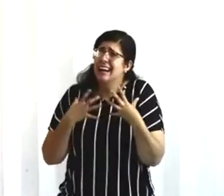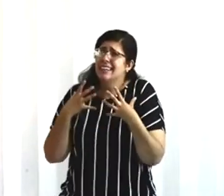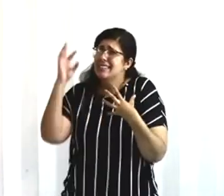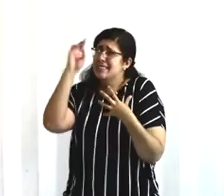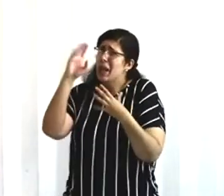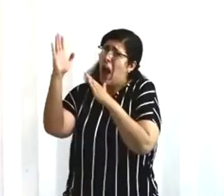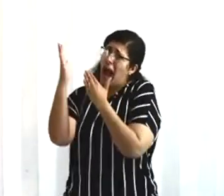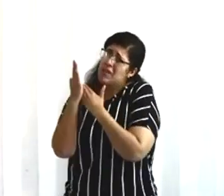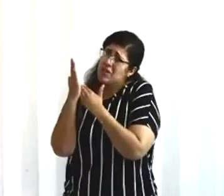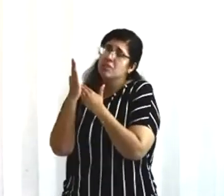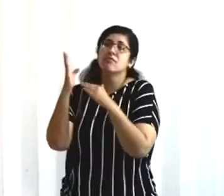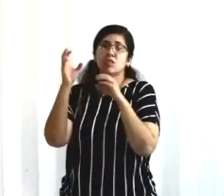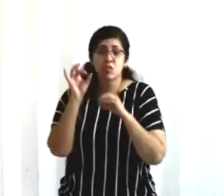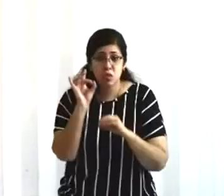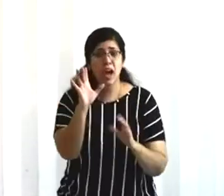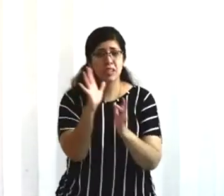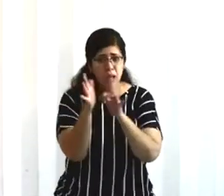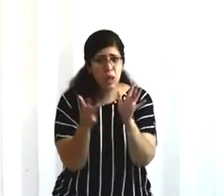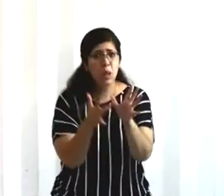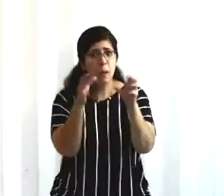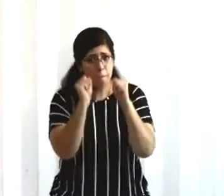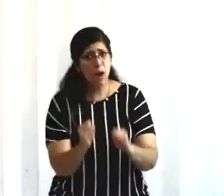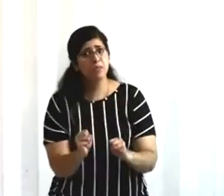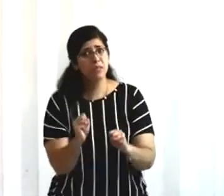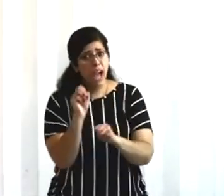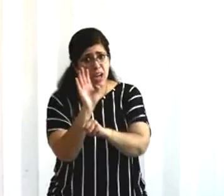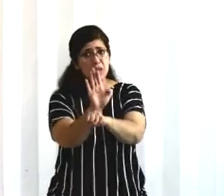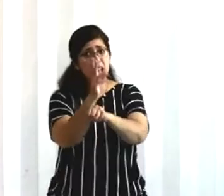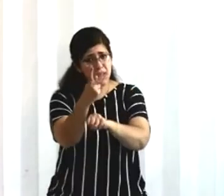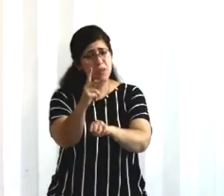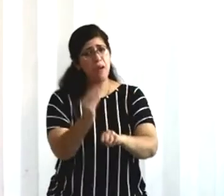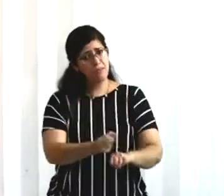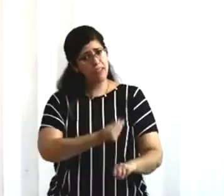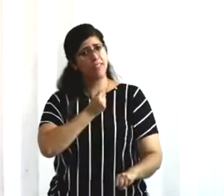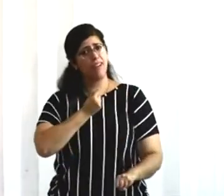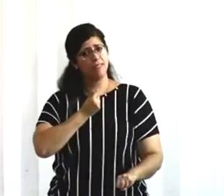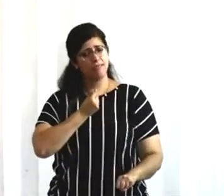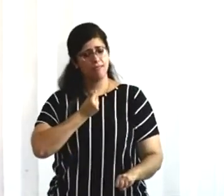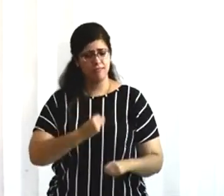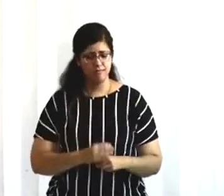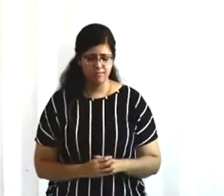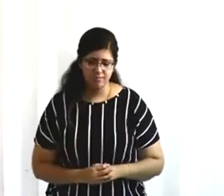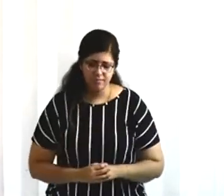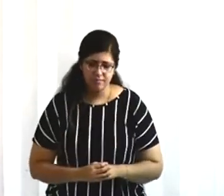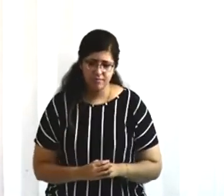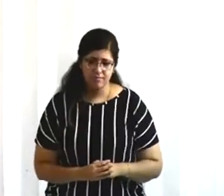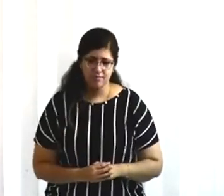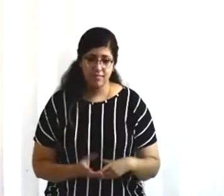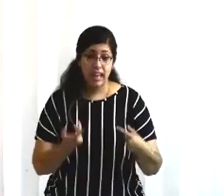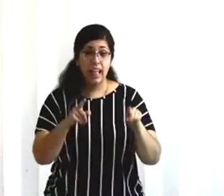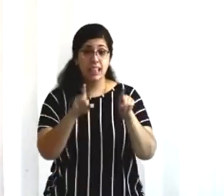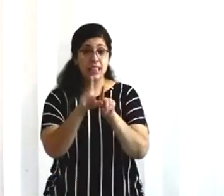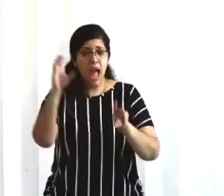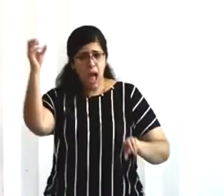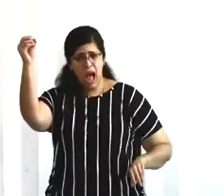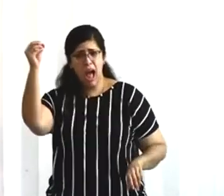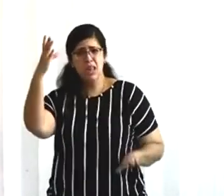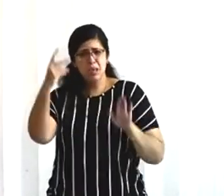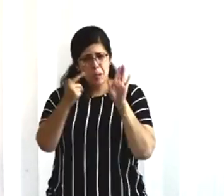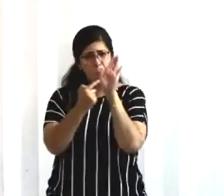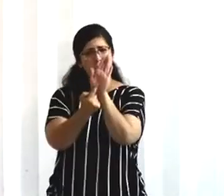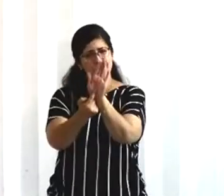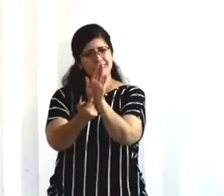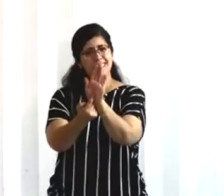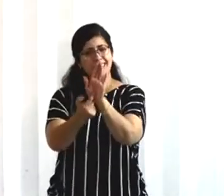Só Ele pode fazer isso por mim e por você. Então, quando a luz se revela,